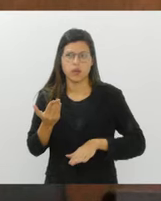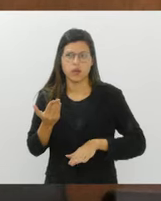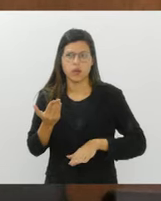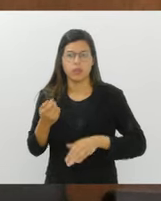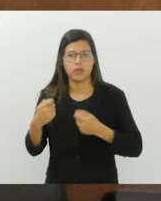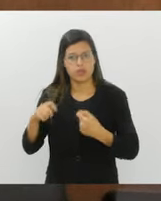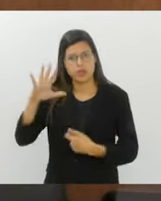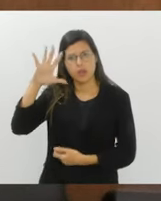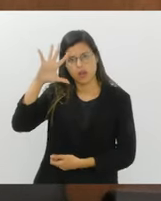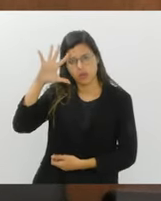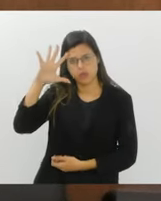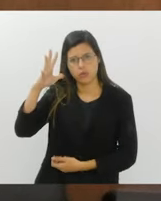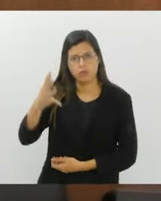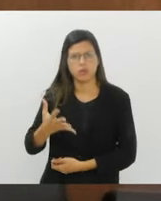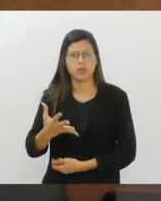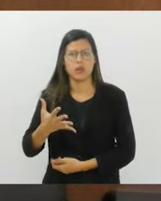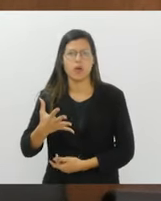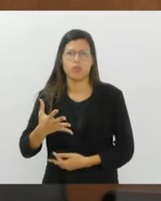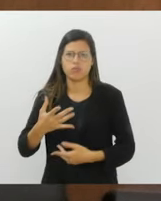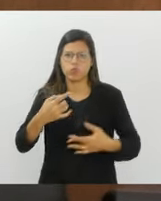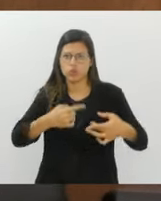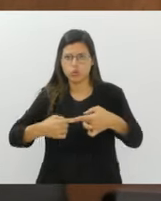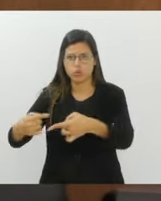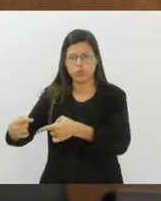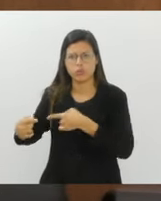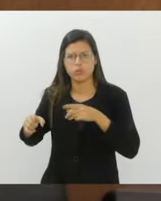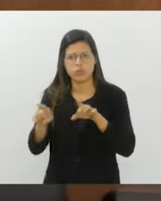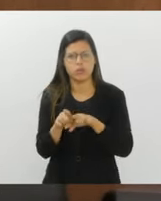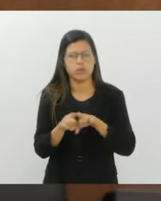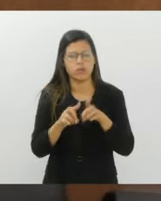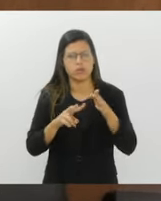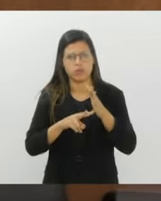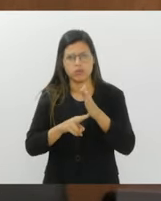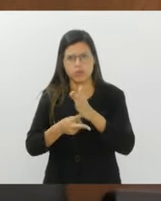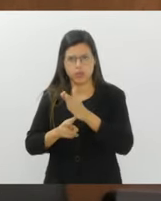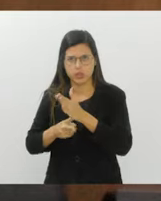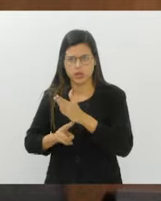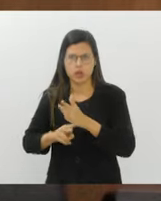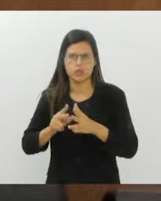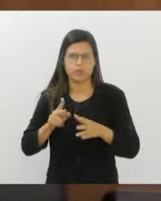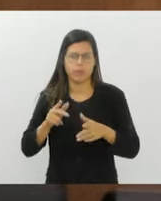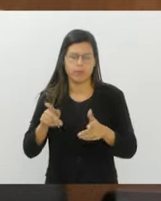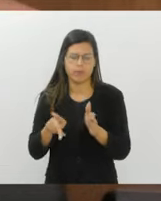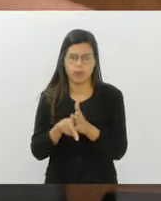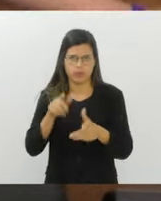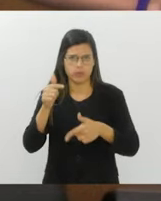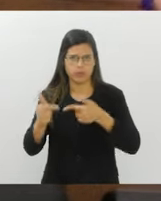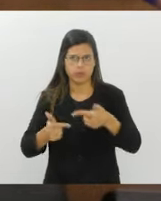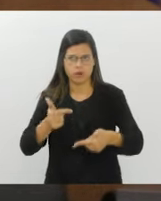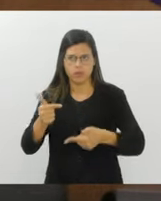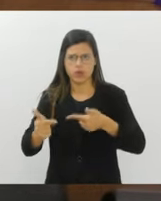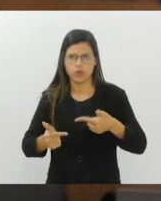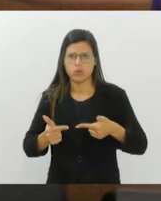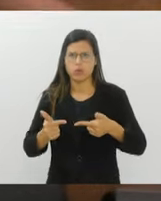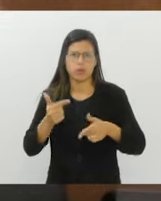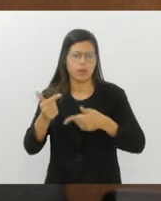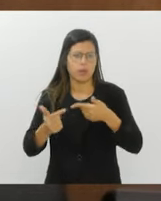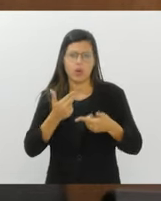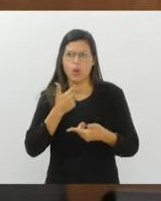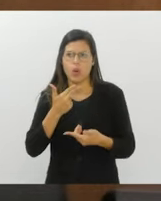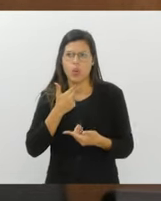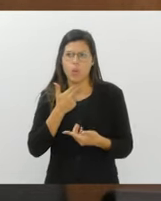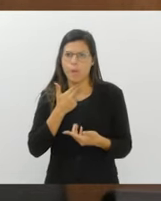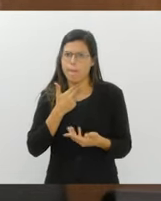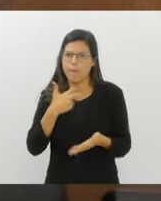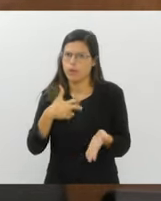solução sem antes discutir com o movimento sindical, com os trabalhadores. Os trabalhadores não podem ser penalizados.